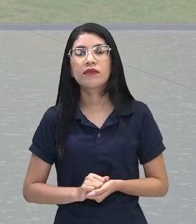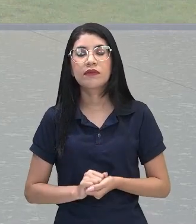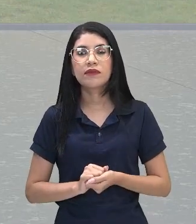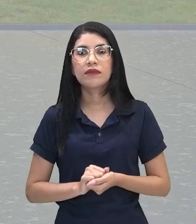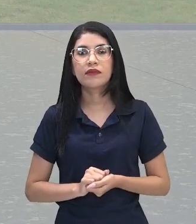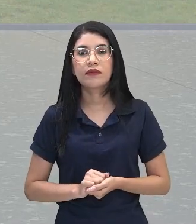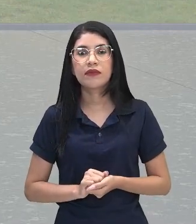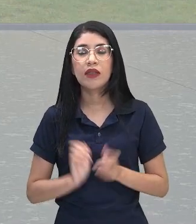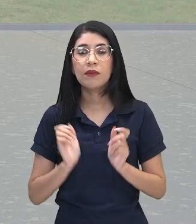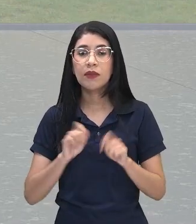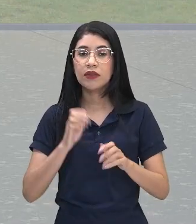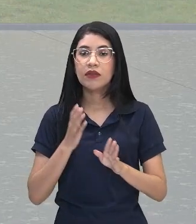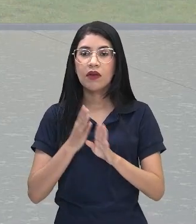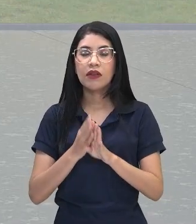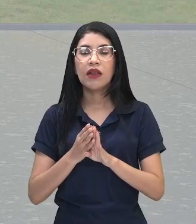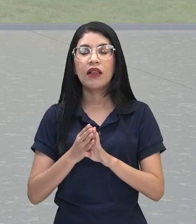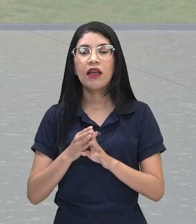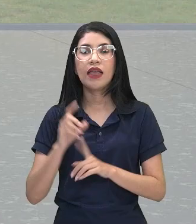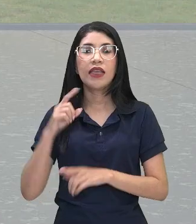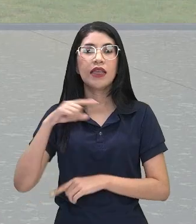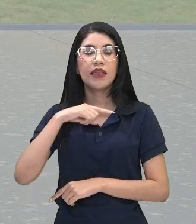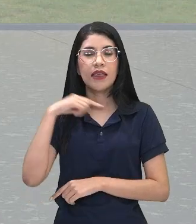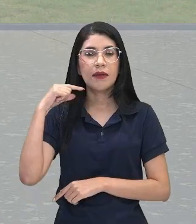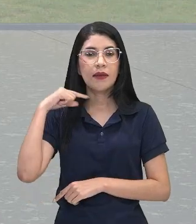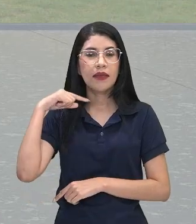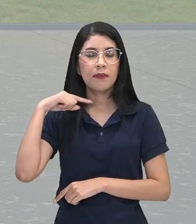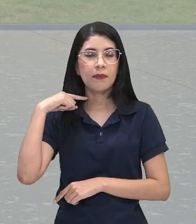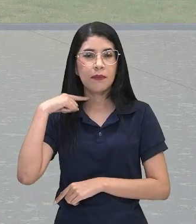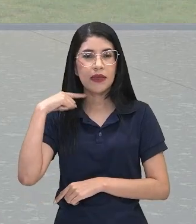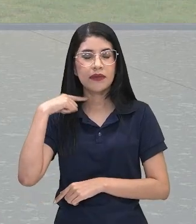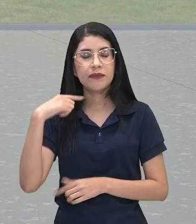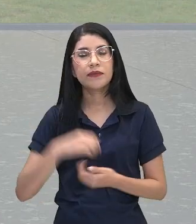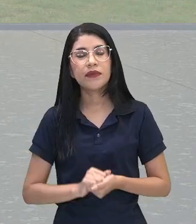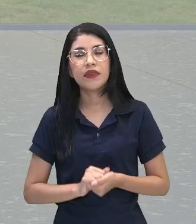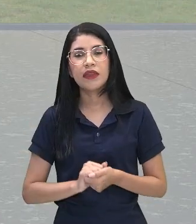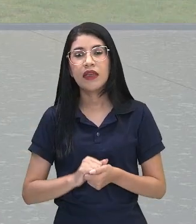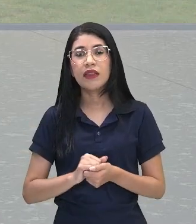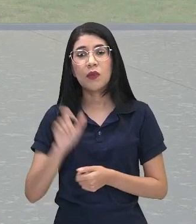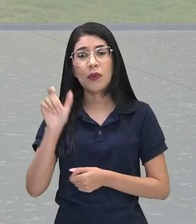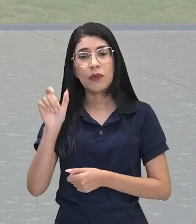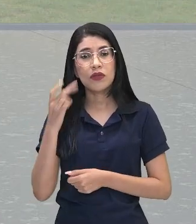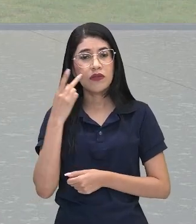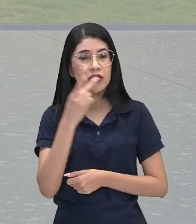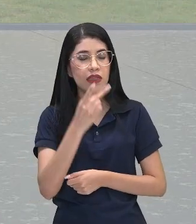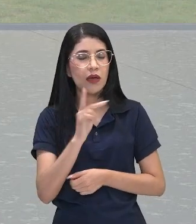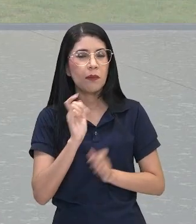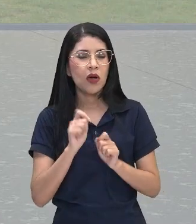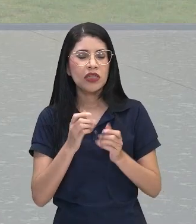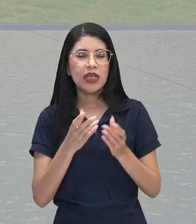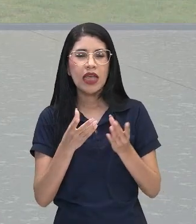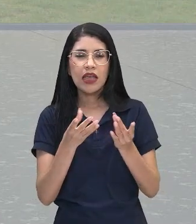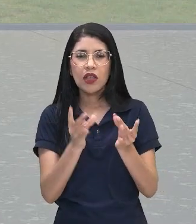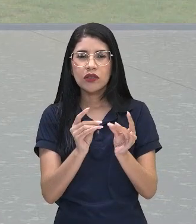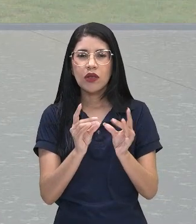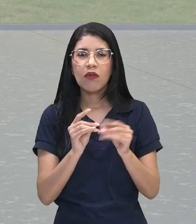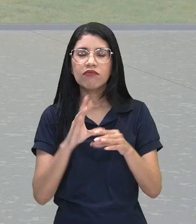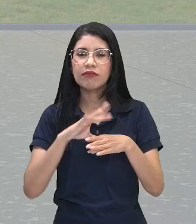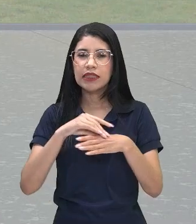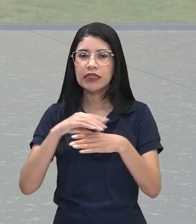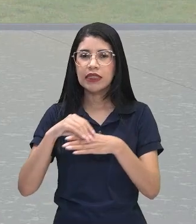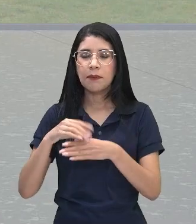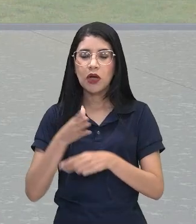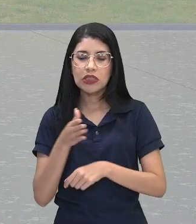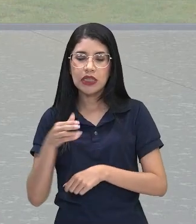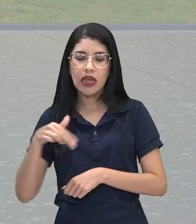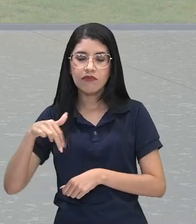encontra lá em Minas Gerais. Então, aqui, o espectador tem uma experiência sensorial, ele pode entrar nesse labirinto,